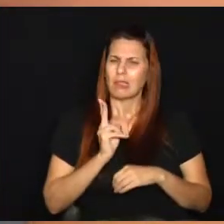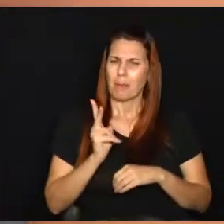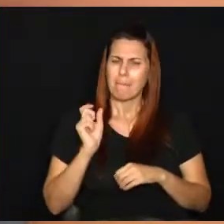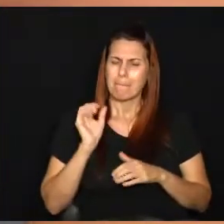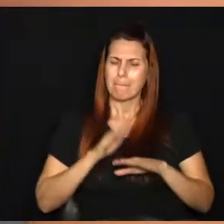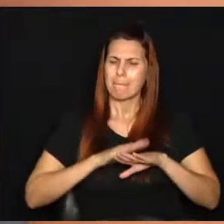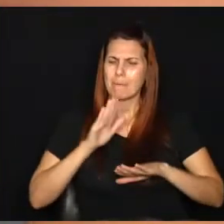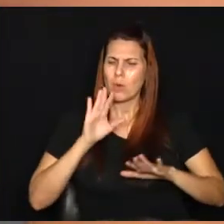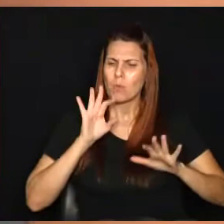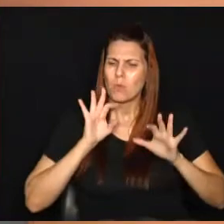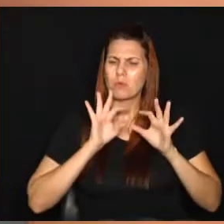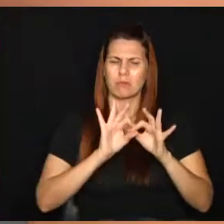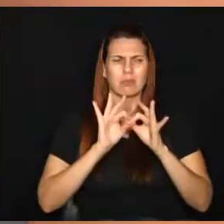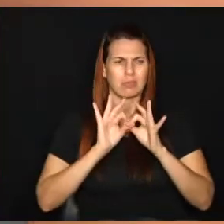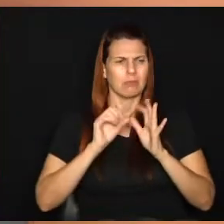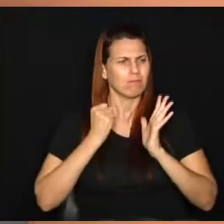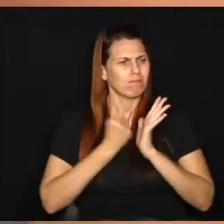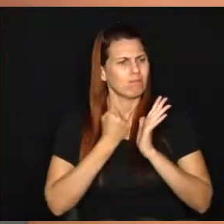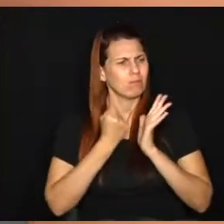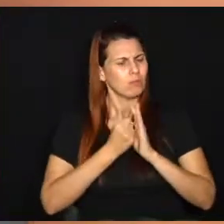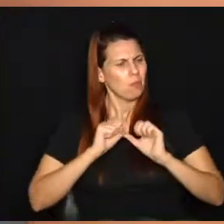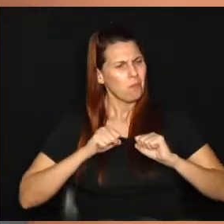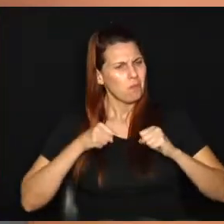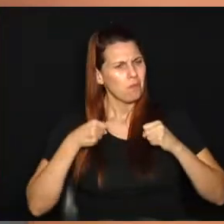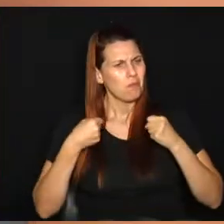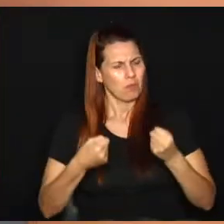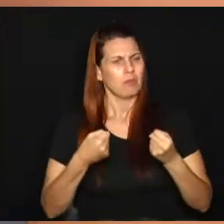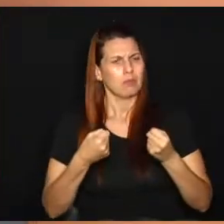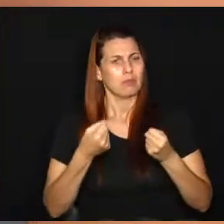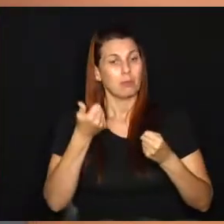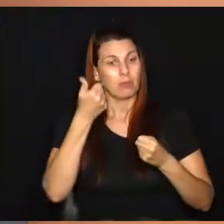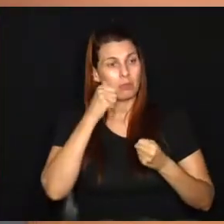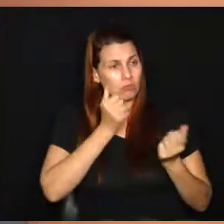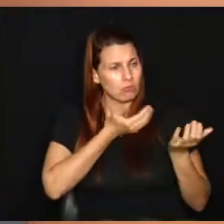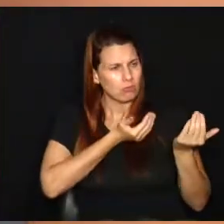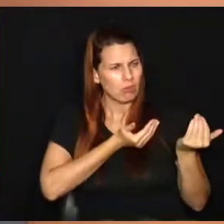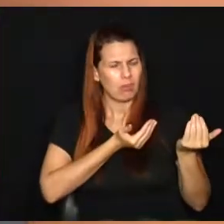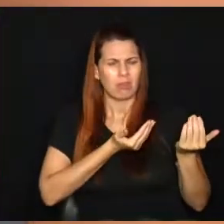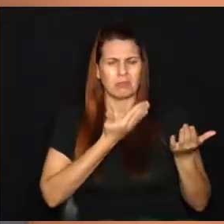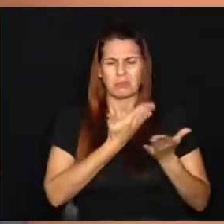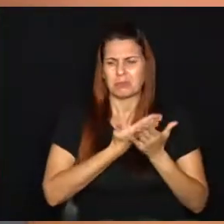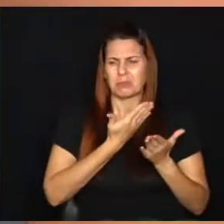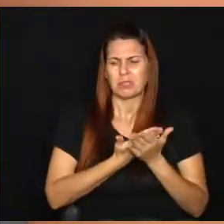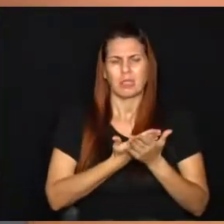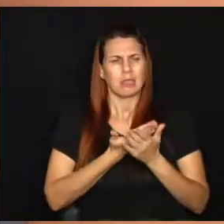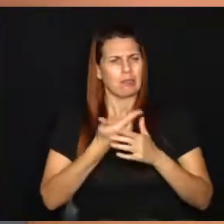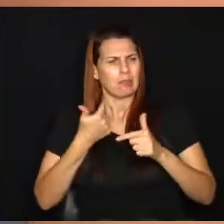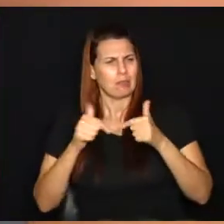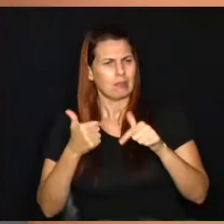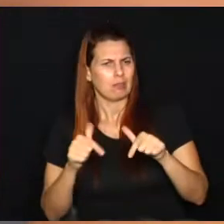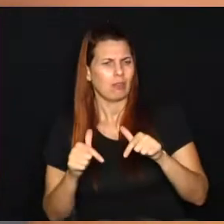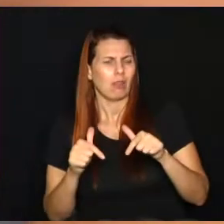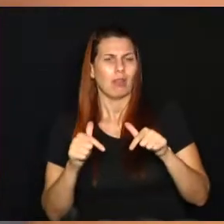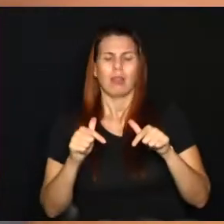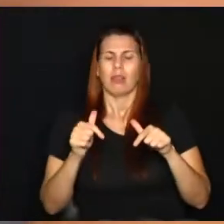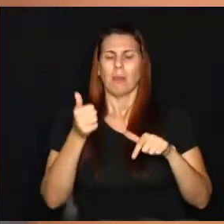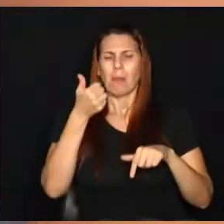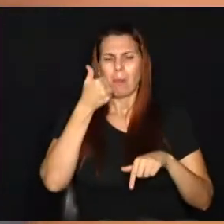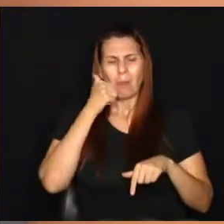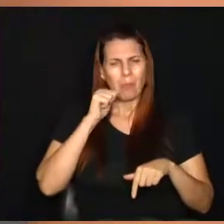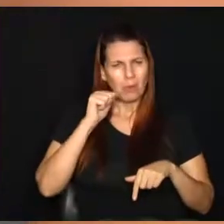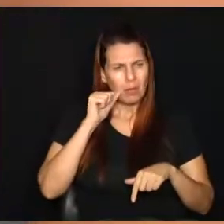unir as nossas vozes, as nossas forças, mulheres jovens, estudantes, mulheres trabalhadoras,